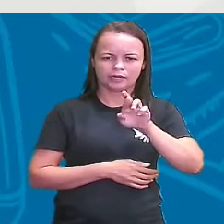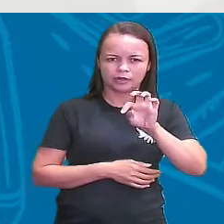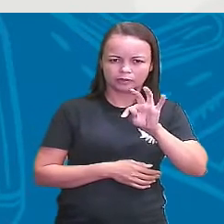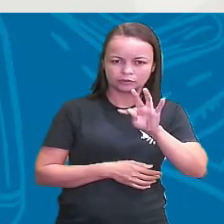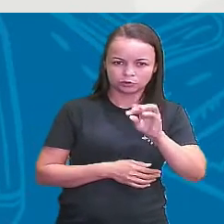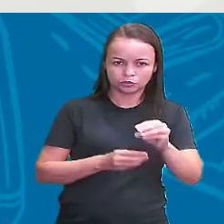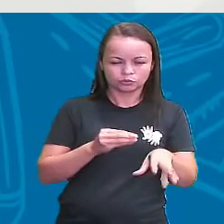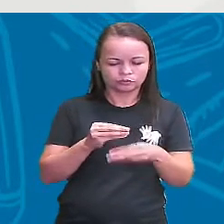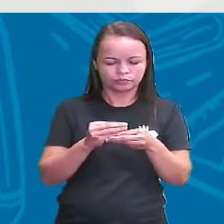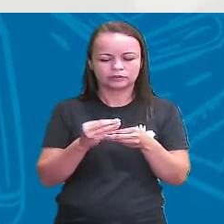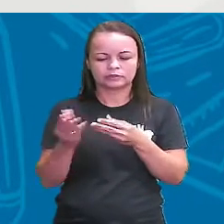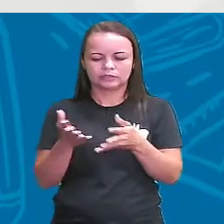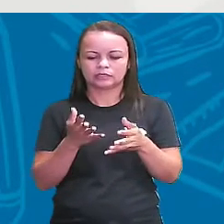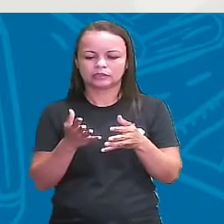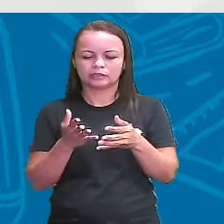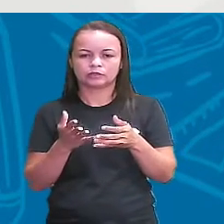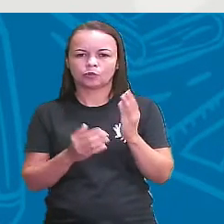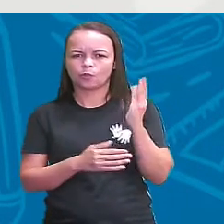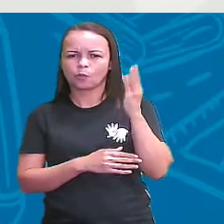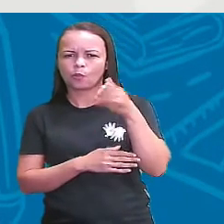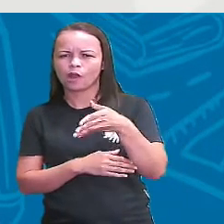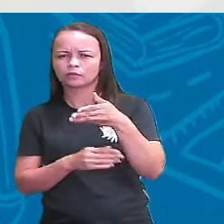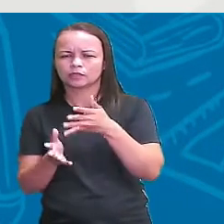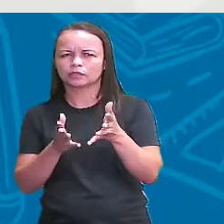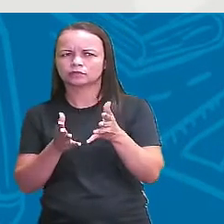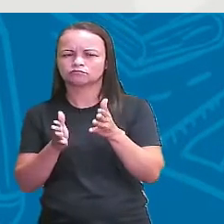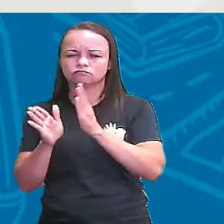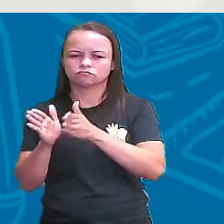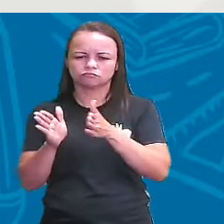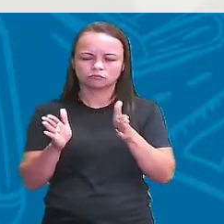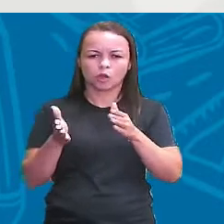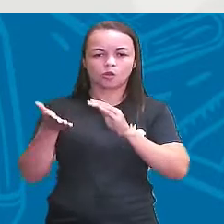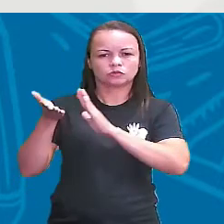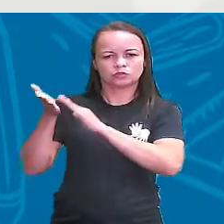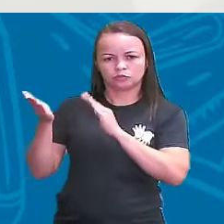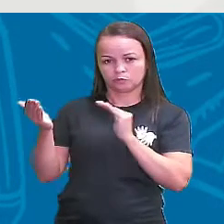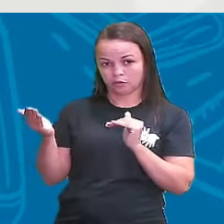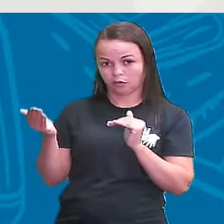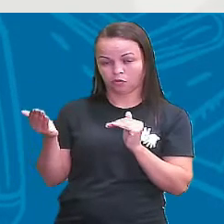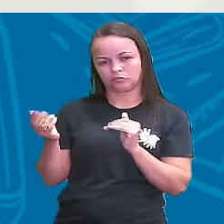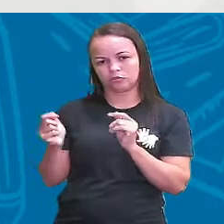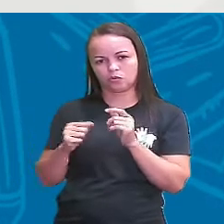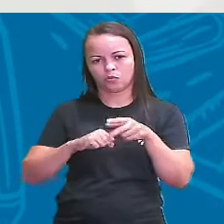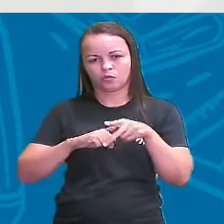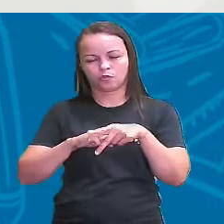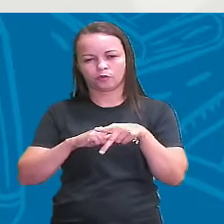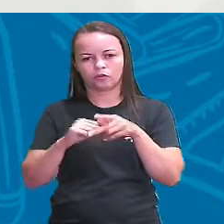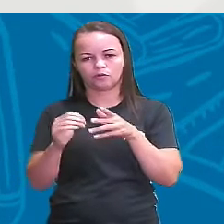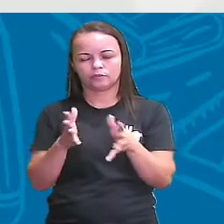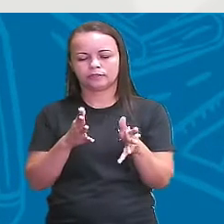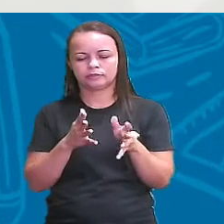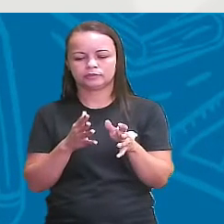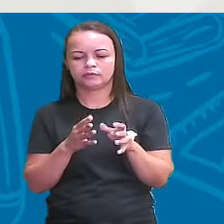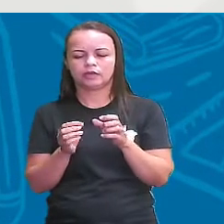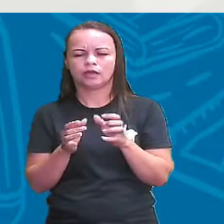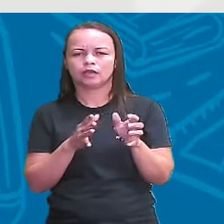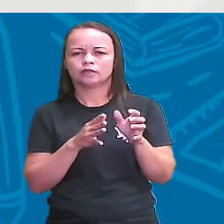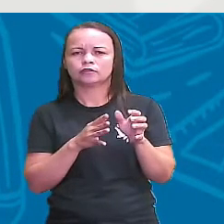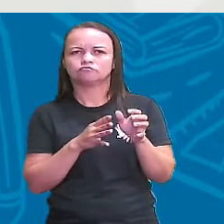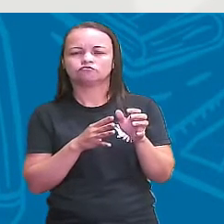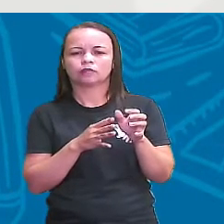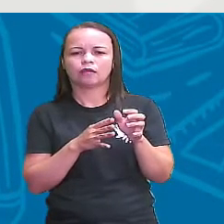complemento indireto. Se na ordem do espanhol o complemento indireto vem antes do